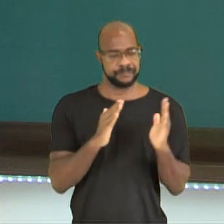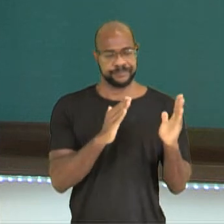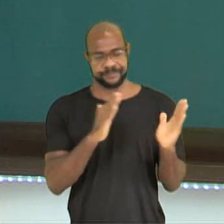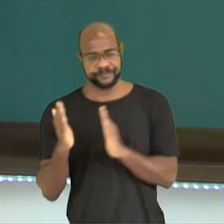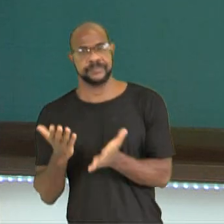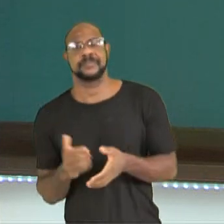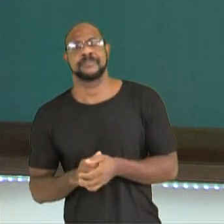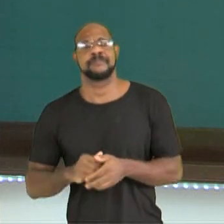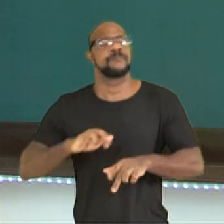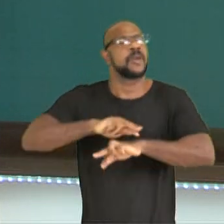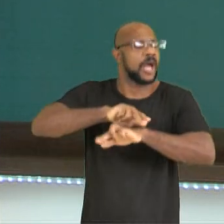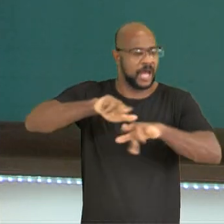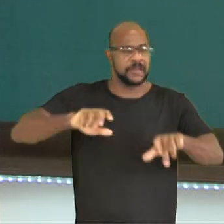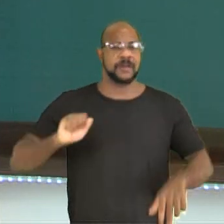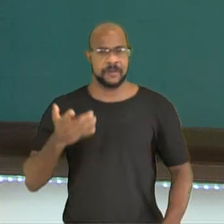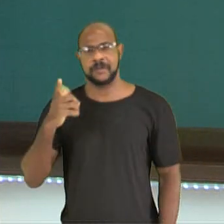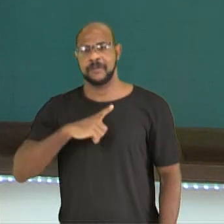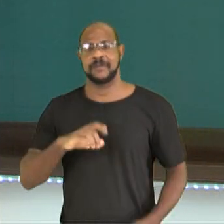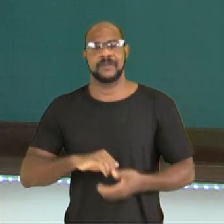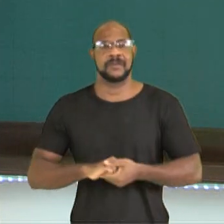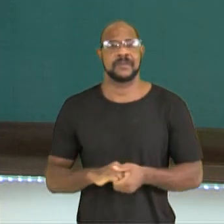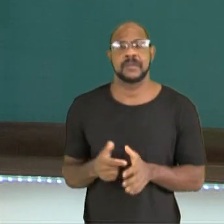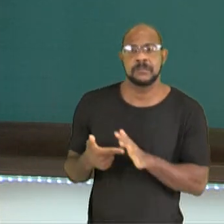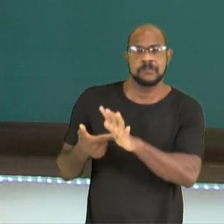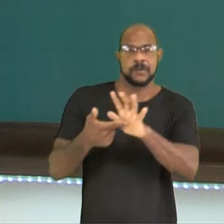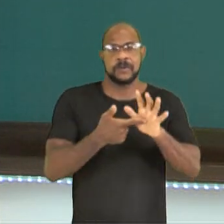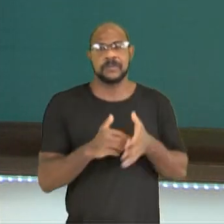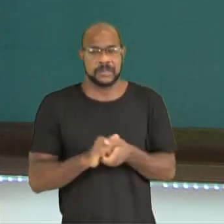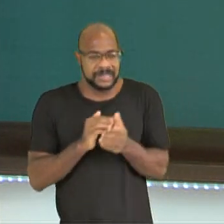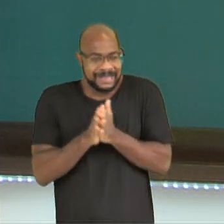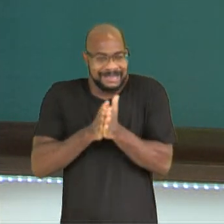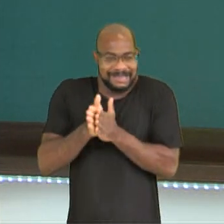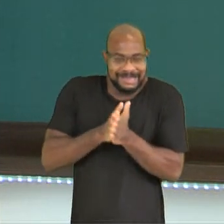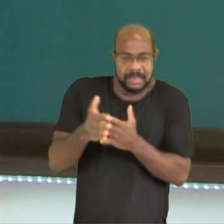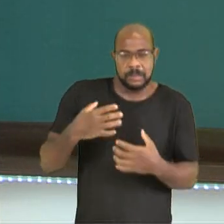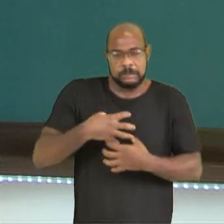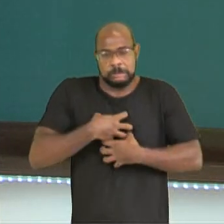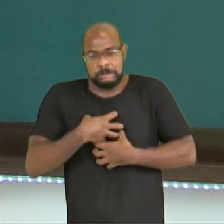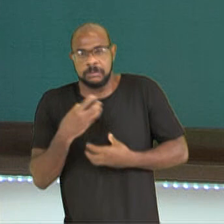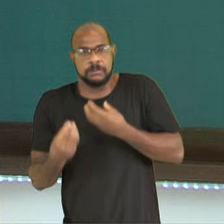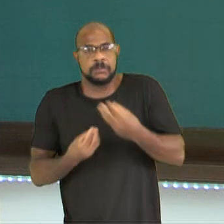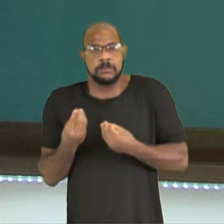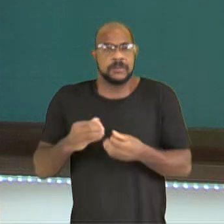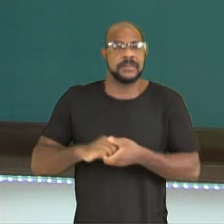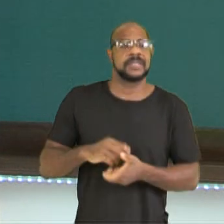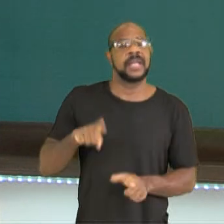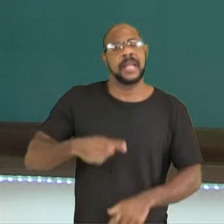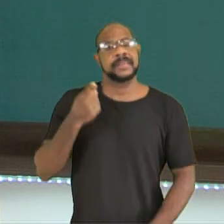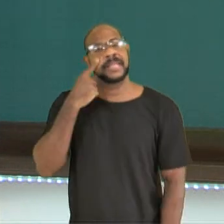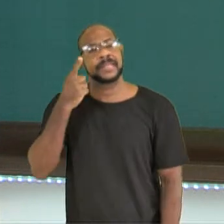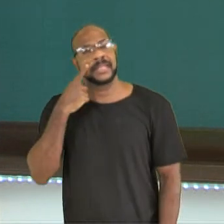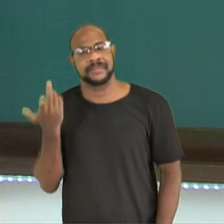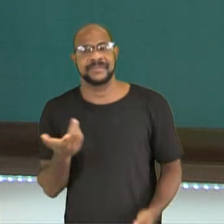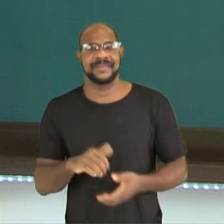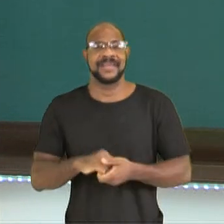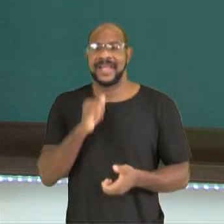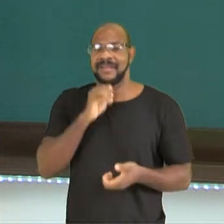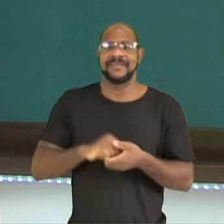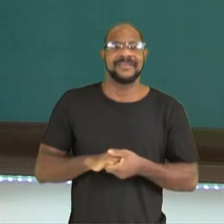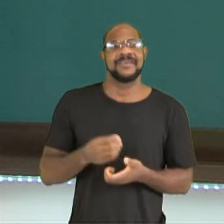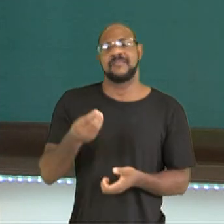vários acontecimentos que trazem suspense e tensão, que são as tentativas fracassadas